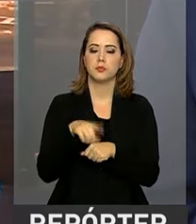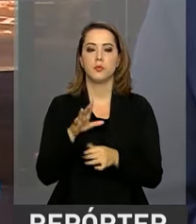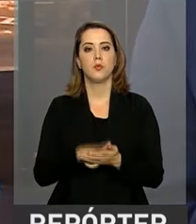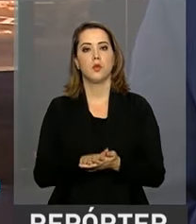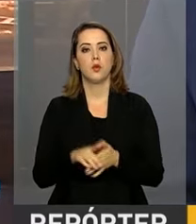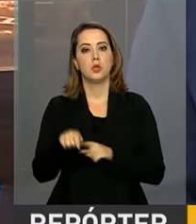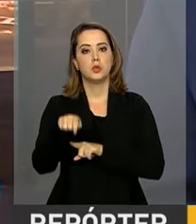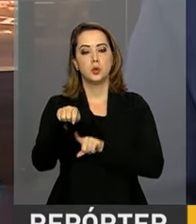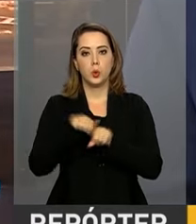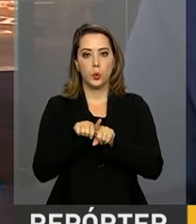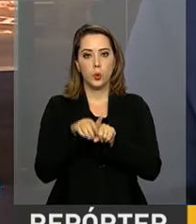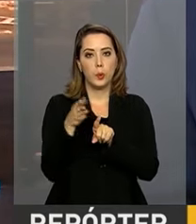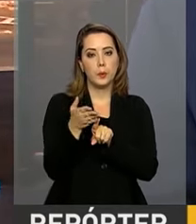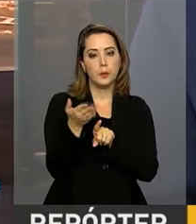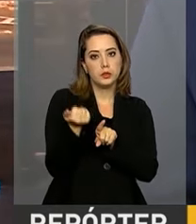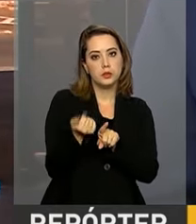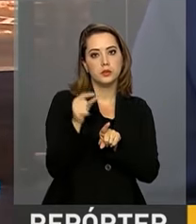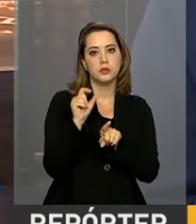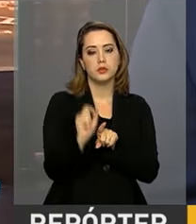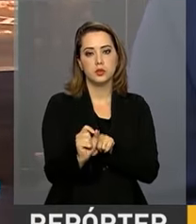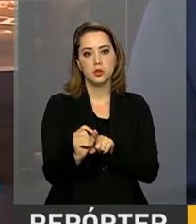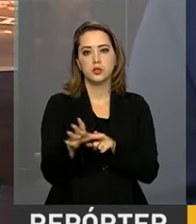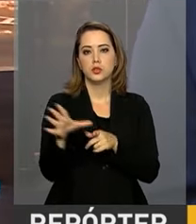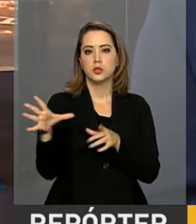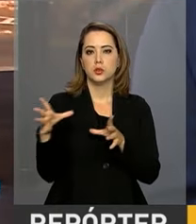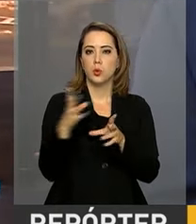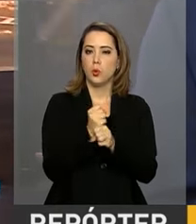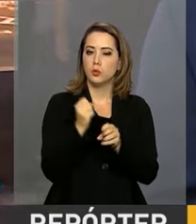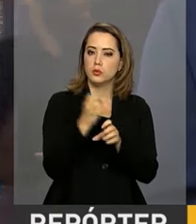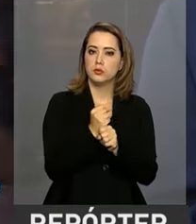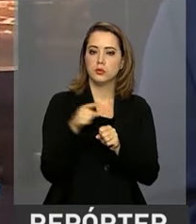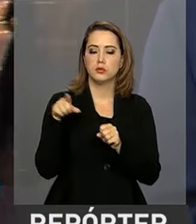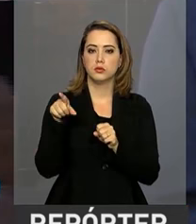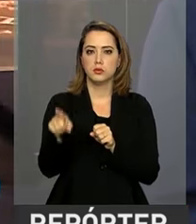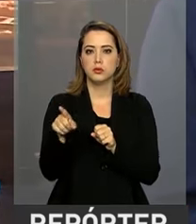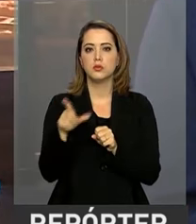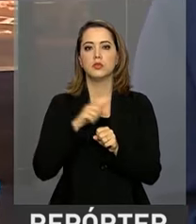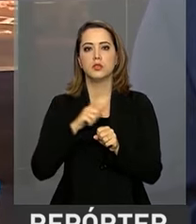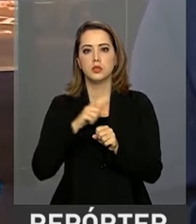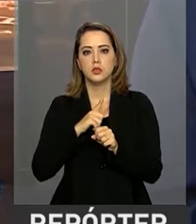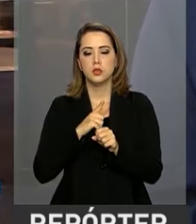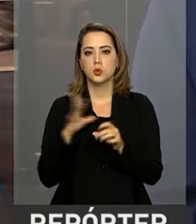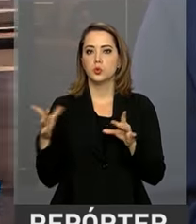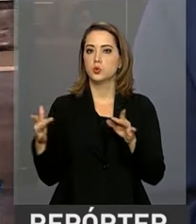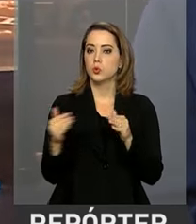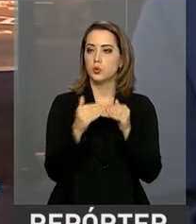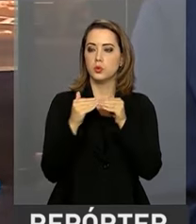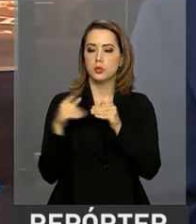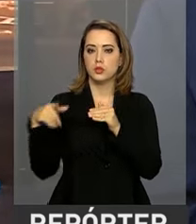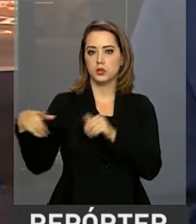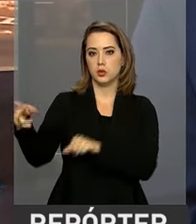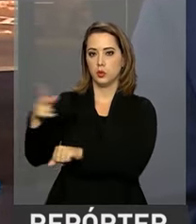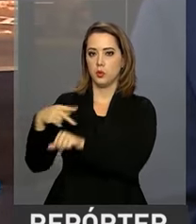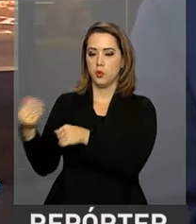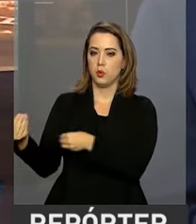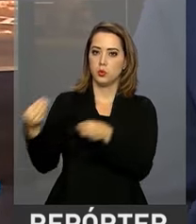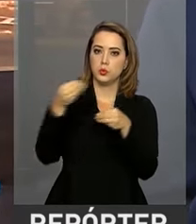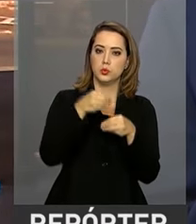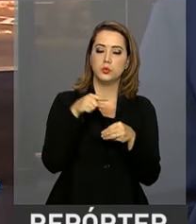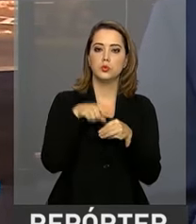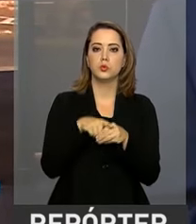passado o saldo das transações correntes que é o o resultado das operações do Brasil com o exterior registrou um superavit de